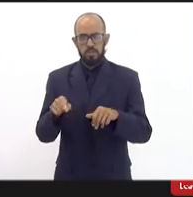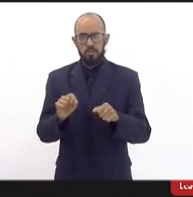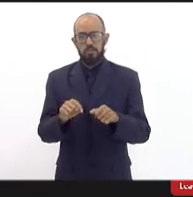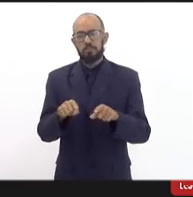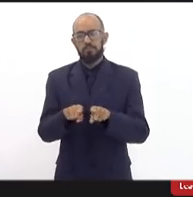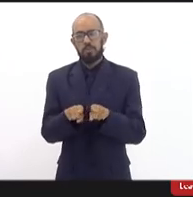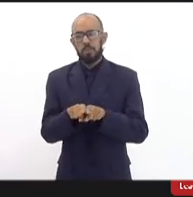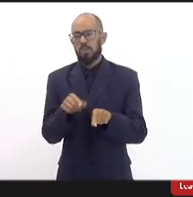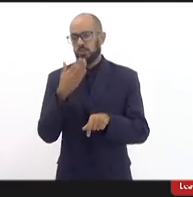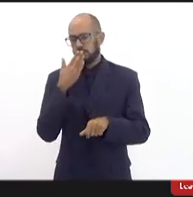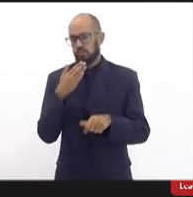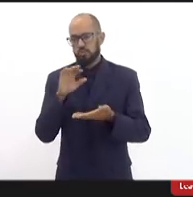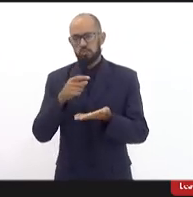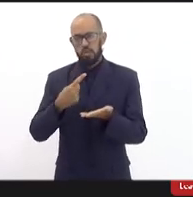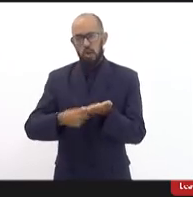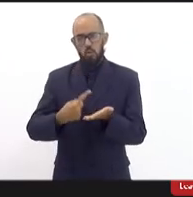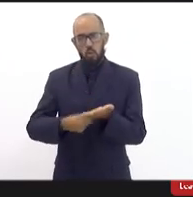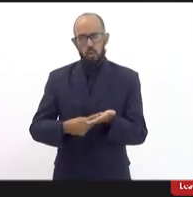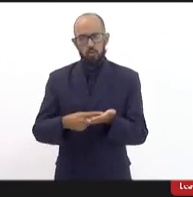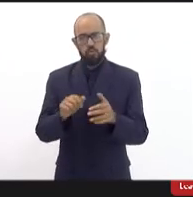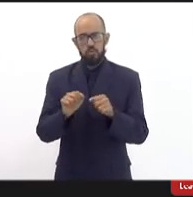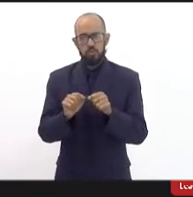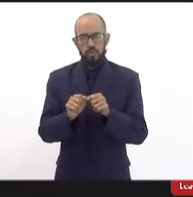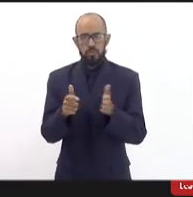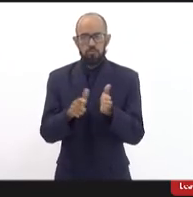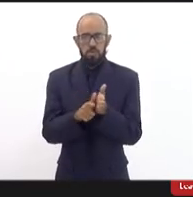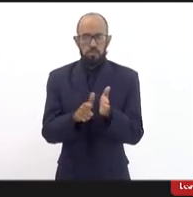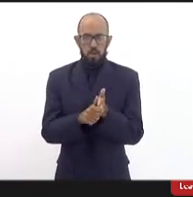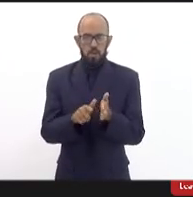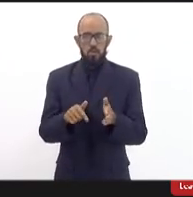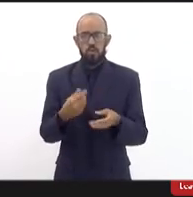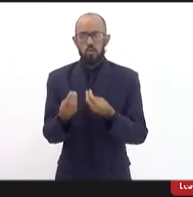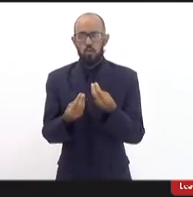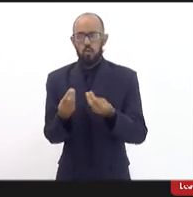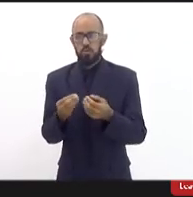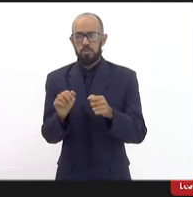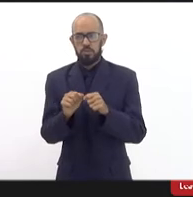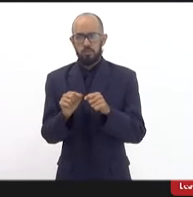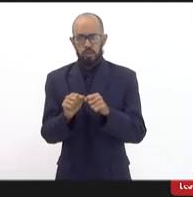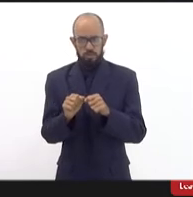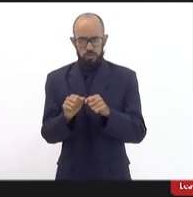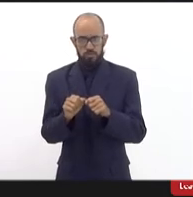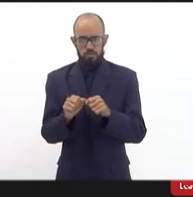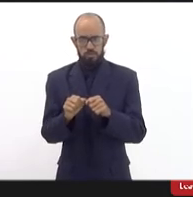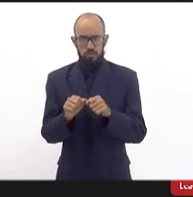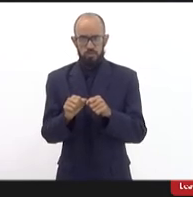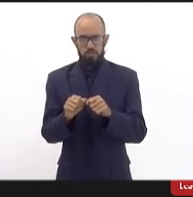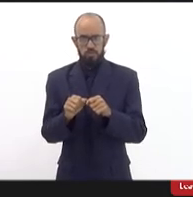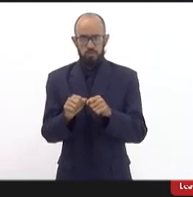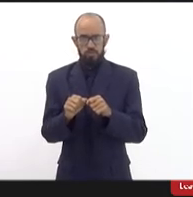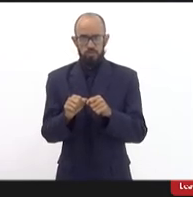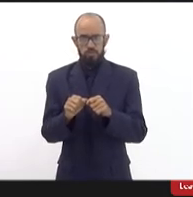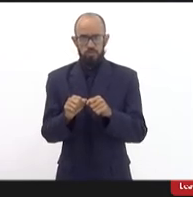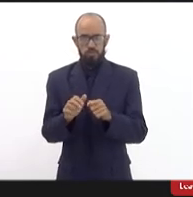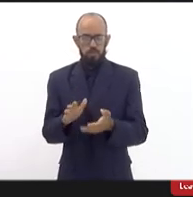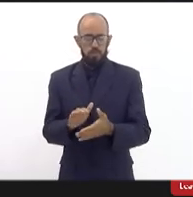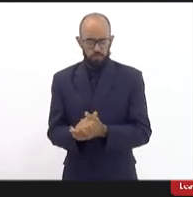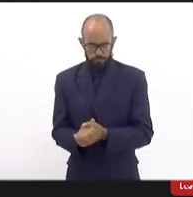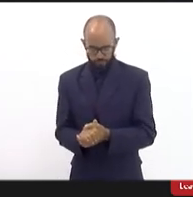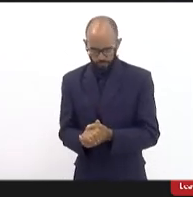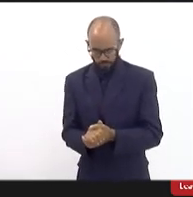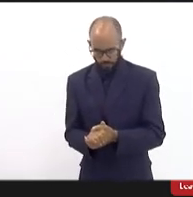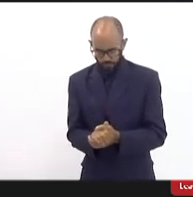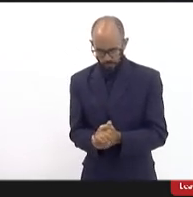tipo de acordo é colocado no papel e o que é cumprido e o que não é cumprido e o que se faz com